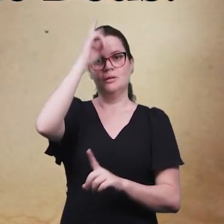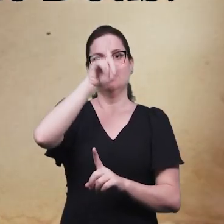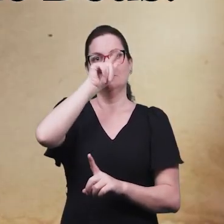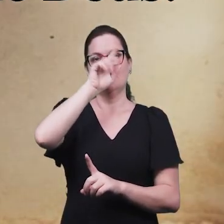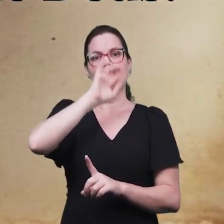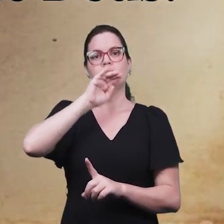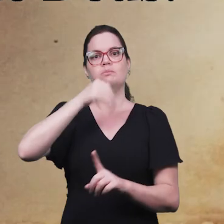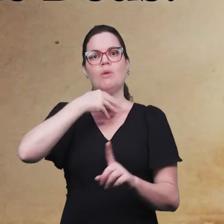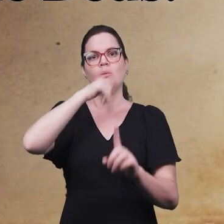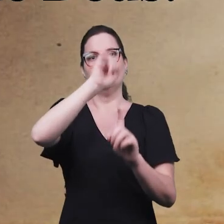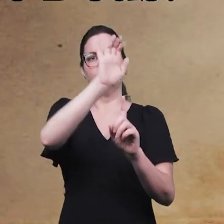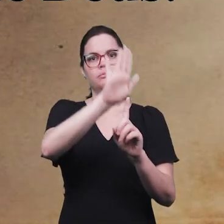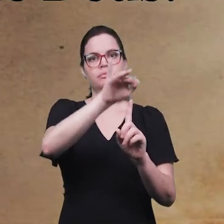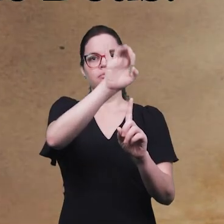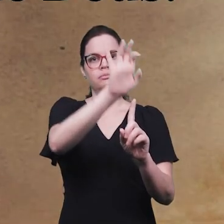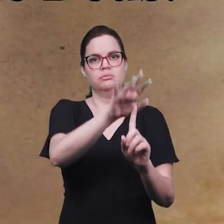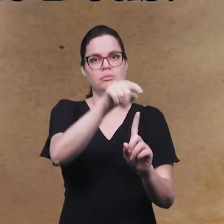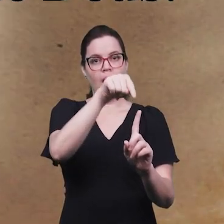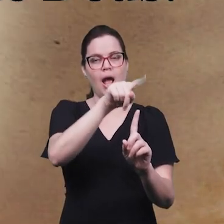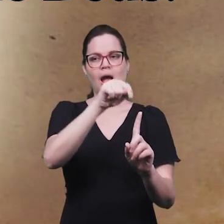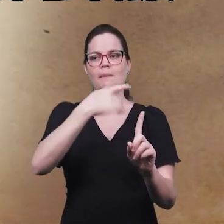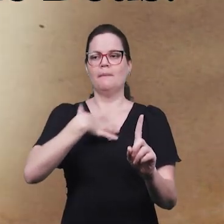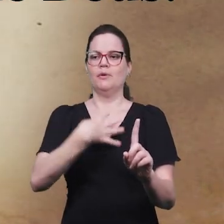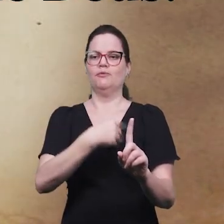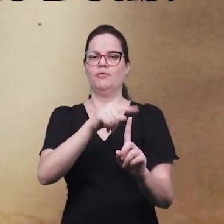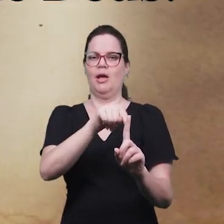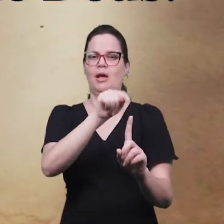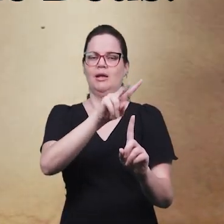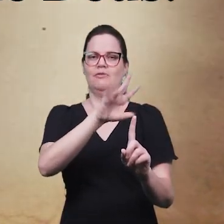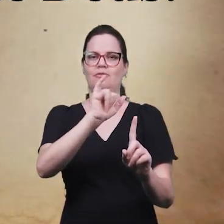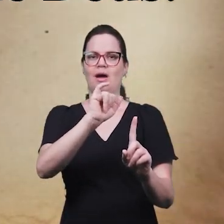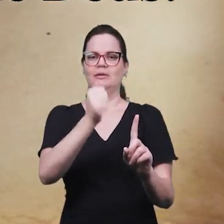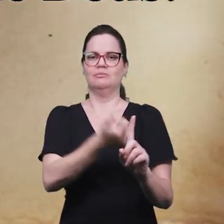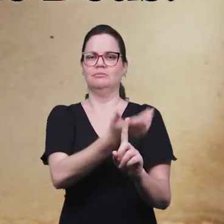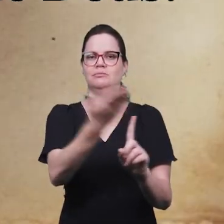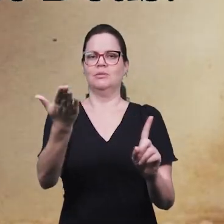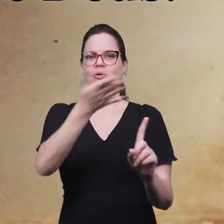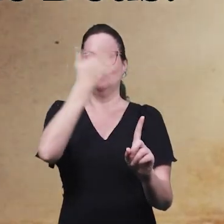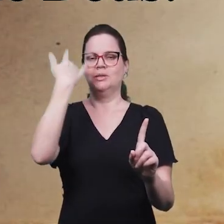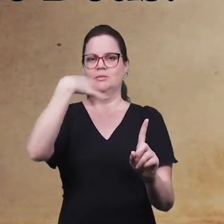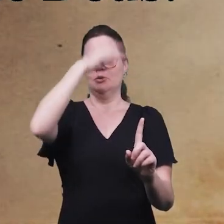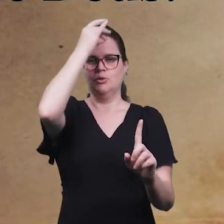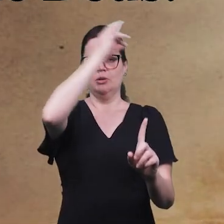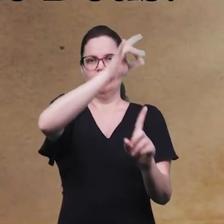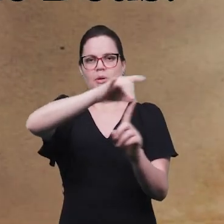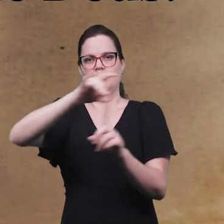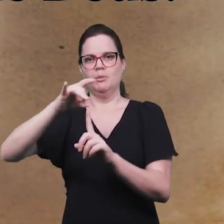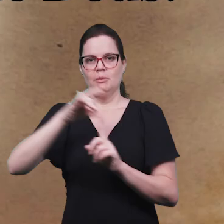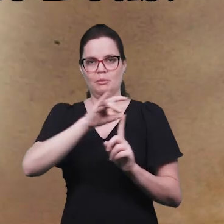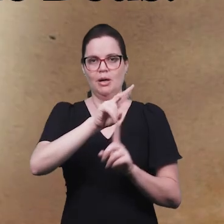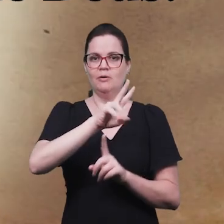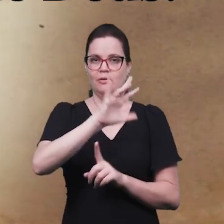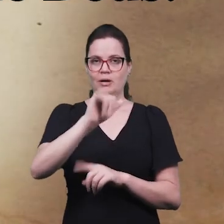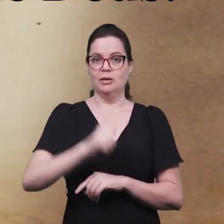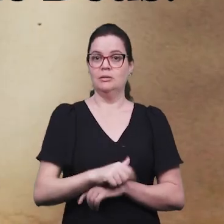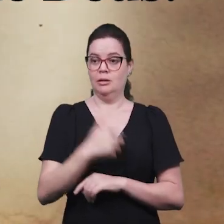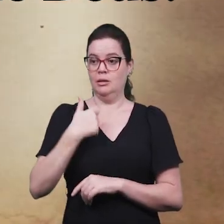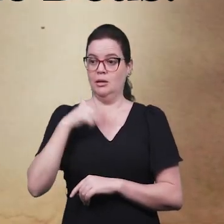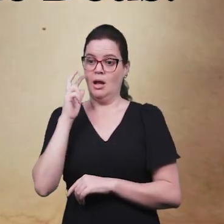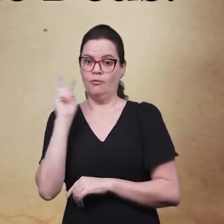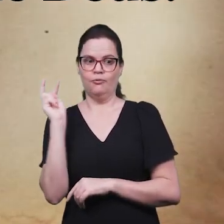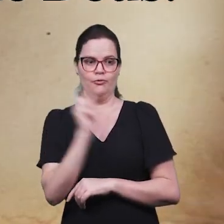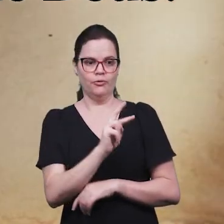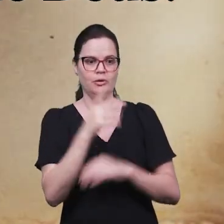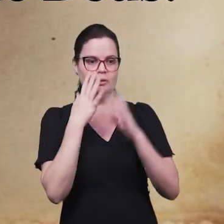Espírito e sobre ele repousar, ele é o que batiza com o Espírito Santo. E eu o